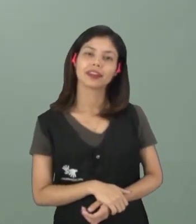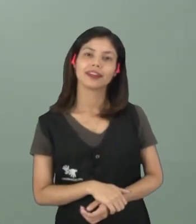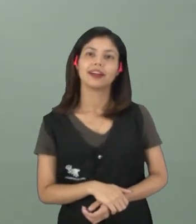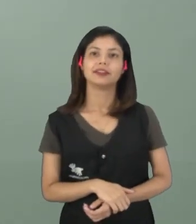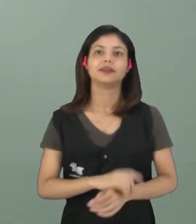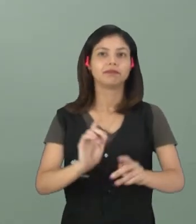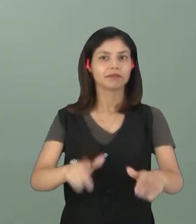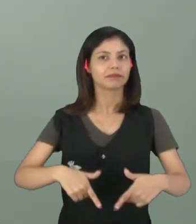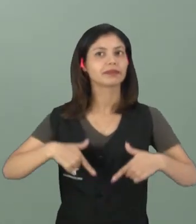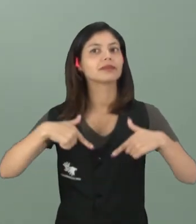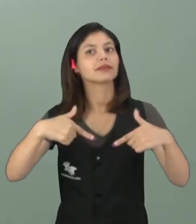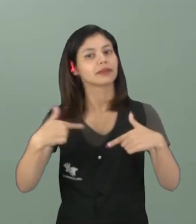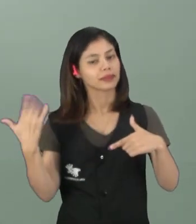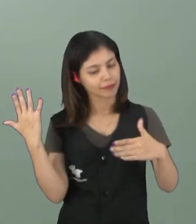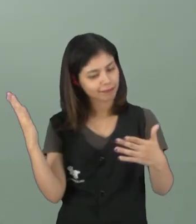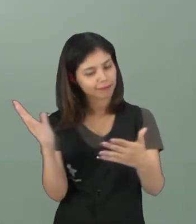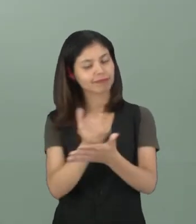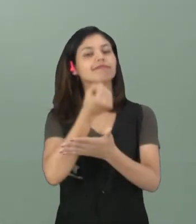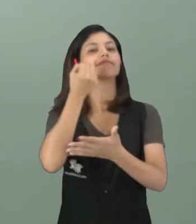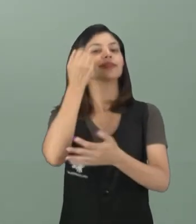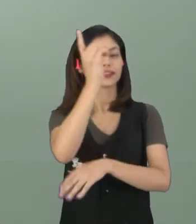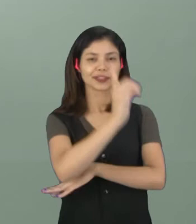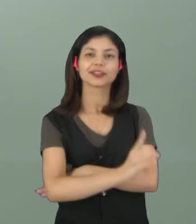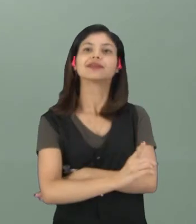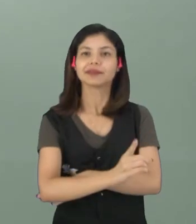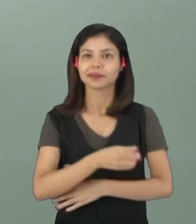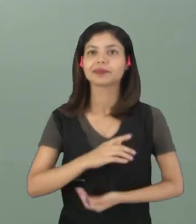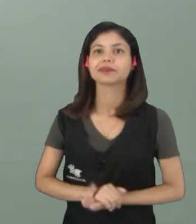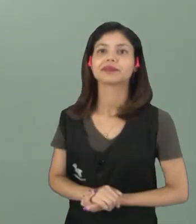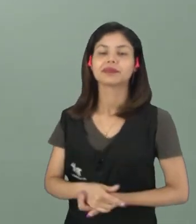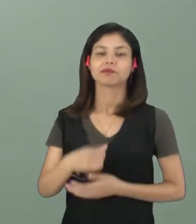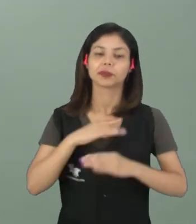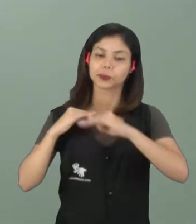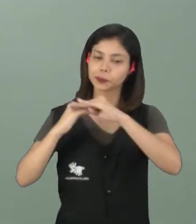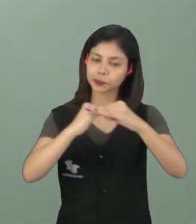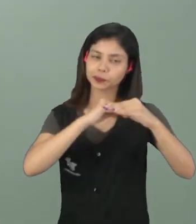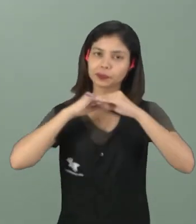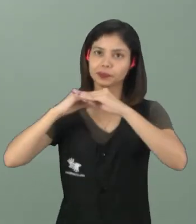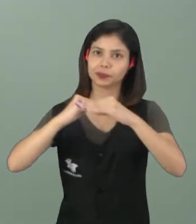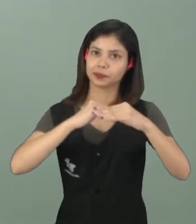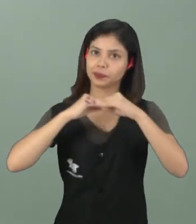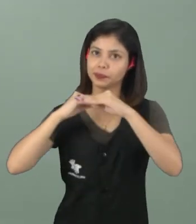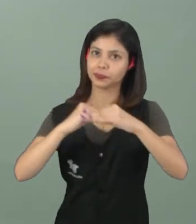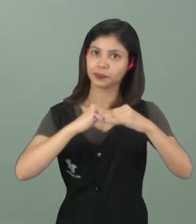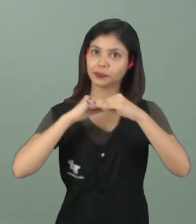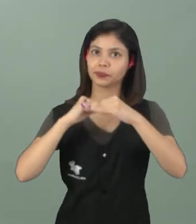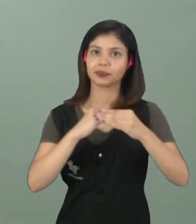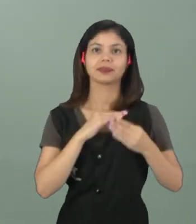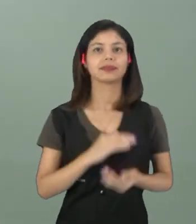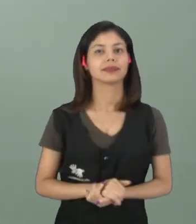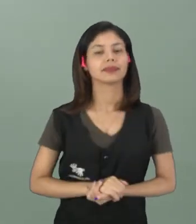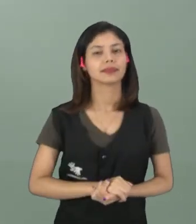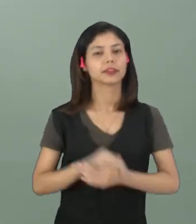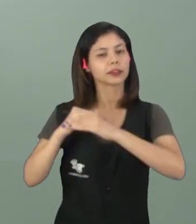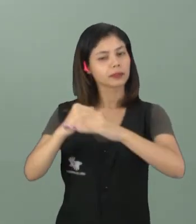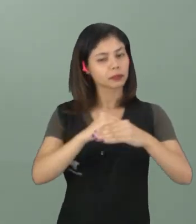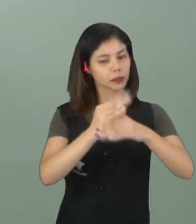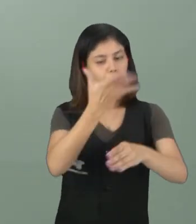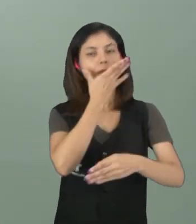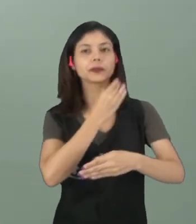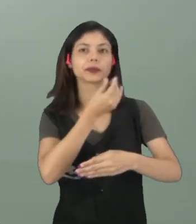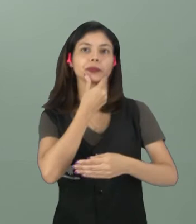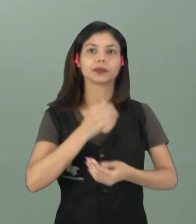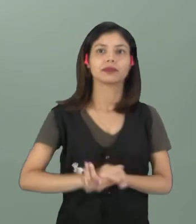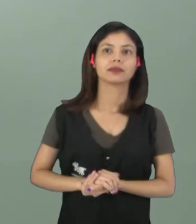figura também que tanto o Tô não é para conquistar os seus direitos para ter igualdade aí você é igual